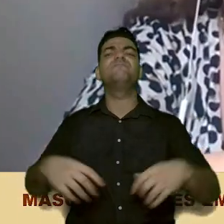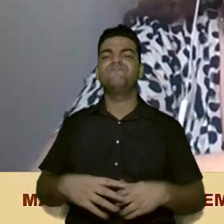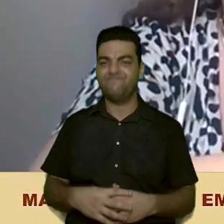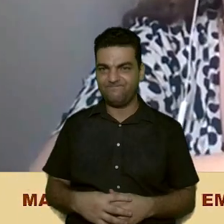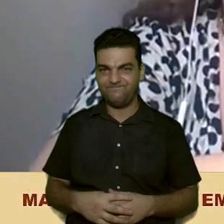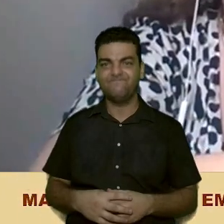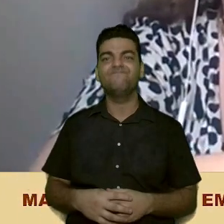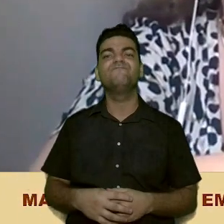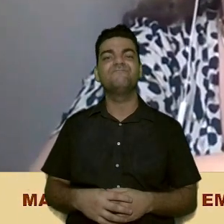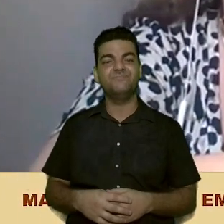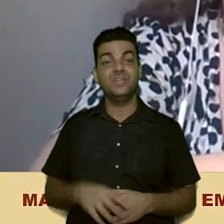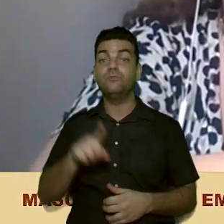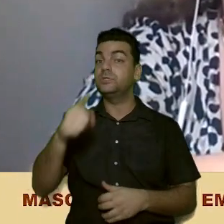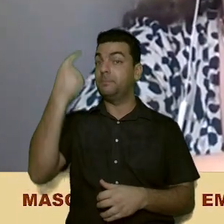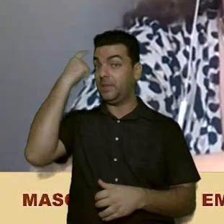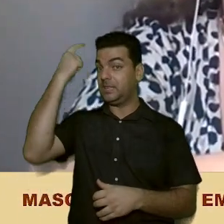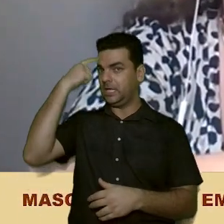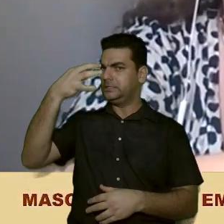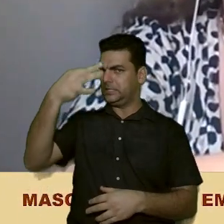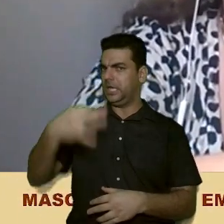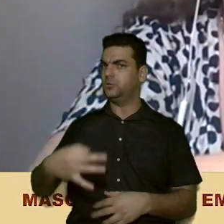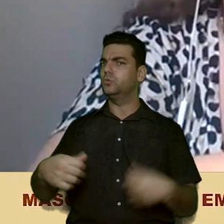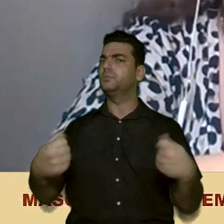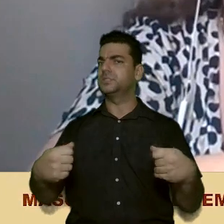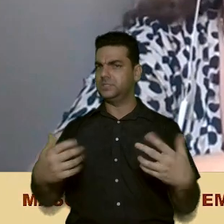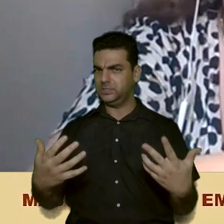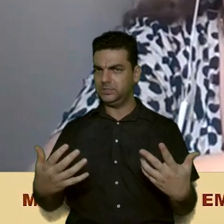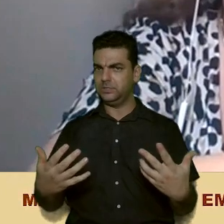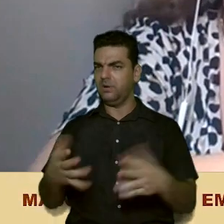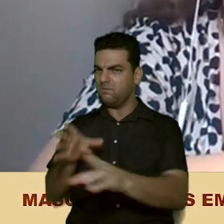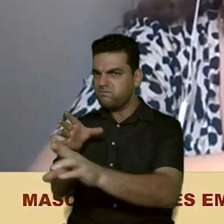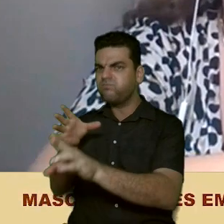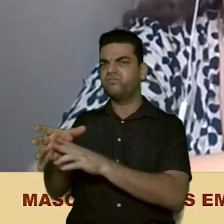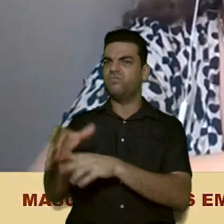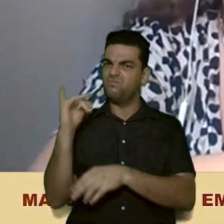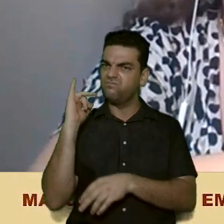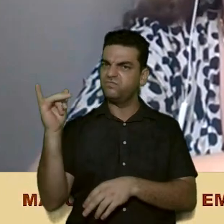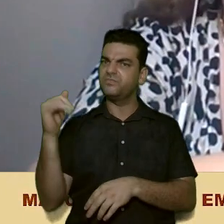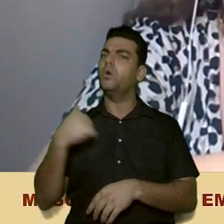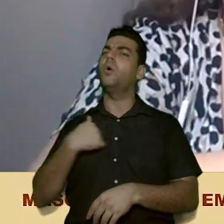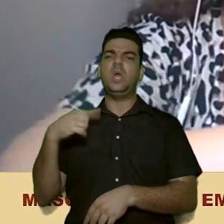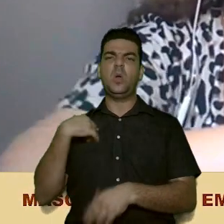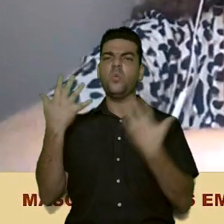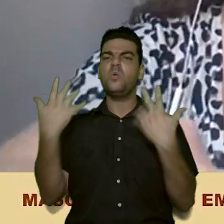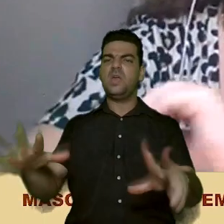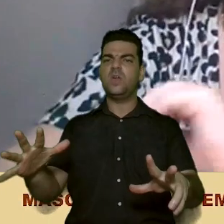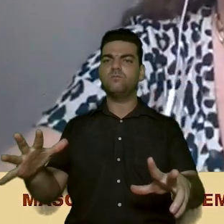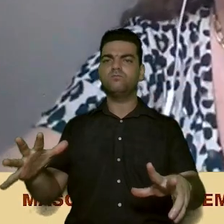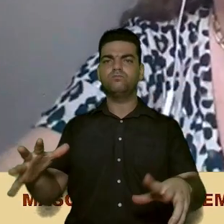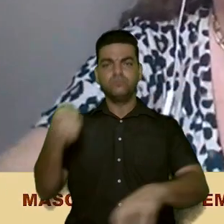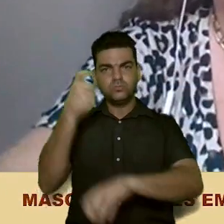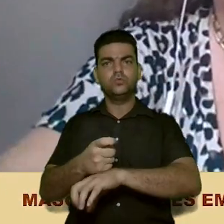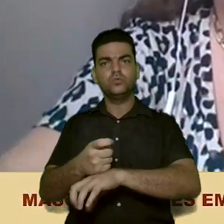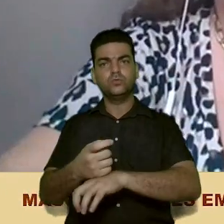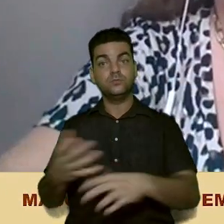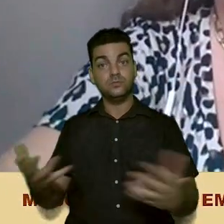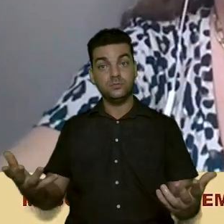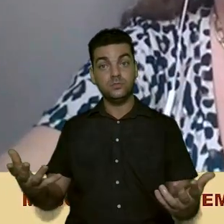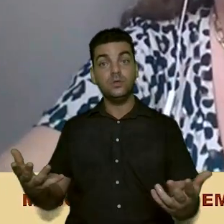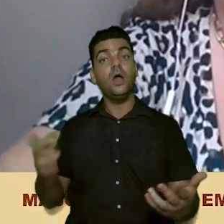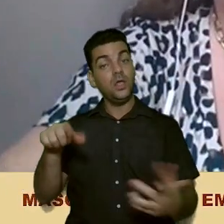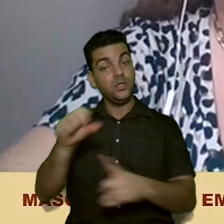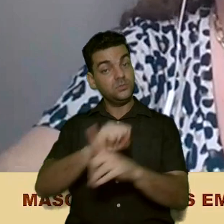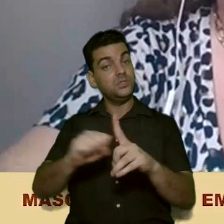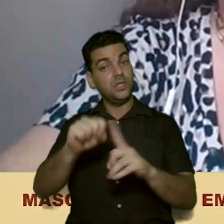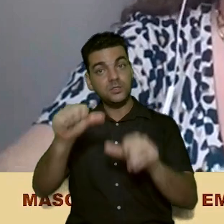estar seguro de si, tranquilo com a tua masculinidade, tranquilo com o teu lugar de escolha, porque essa transformação ela vai passar e